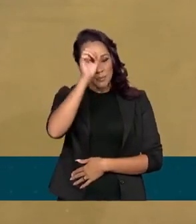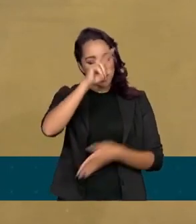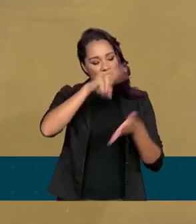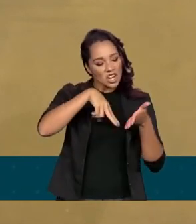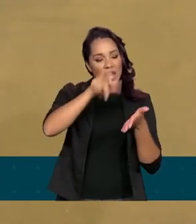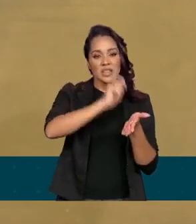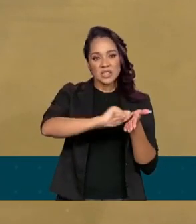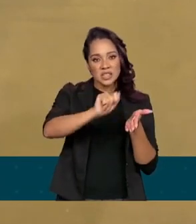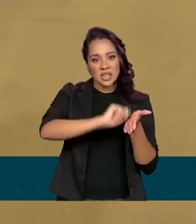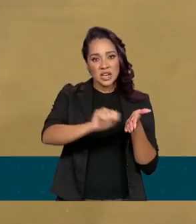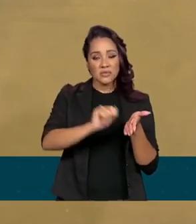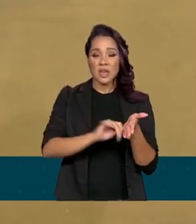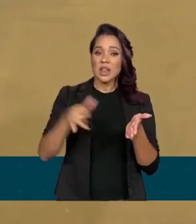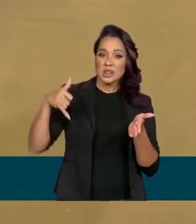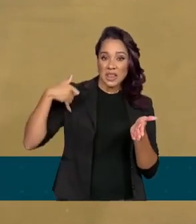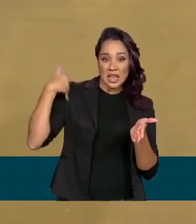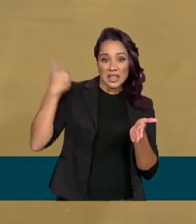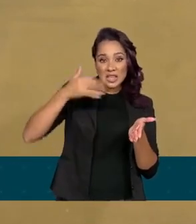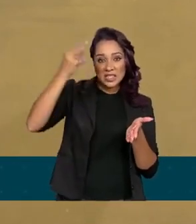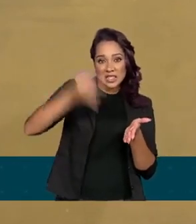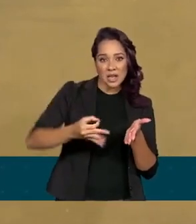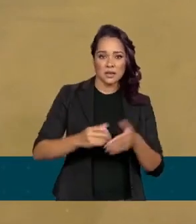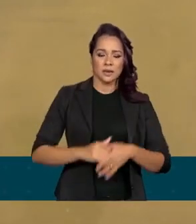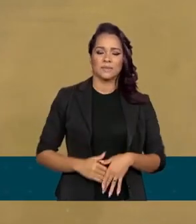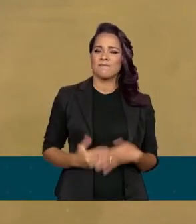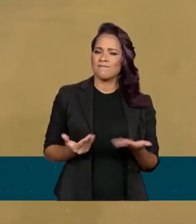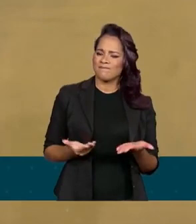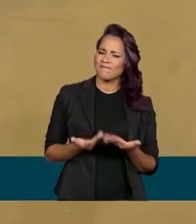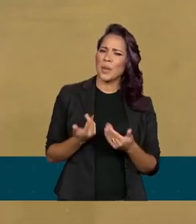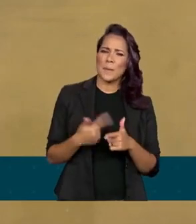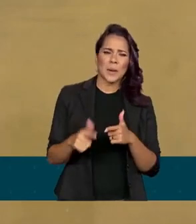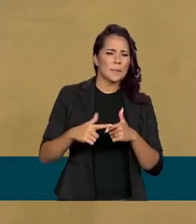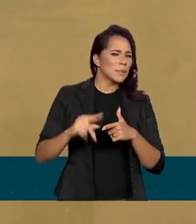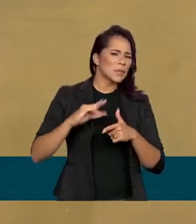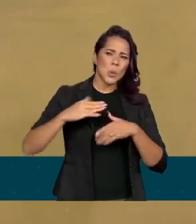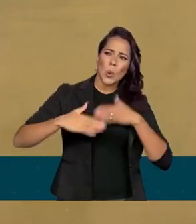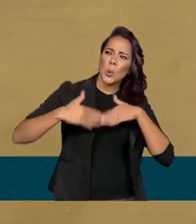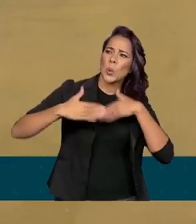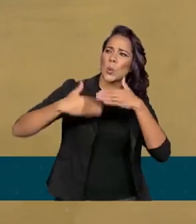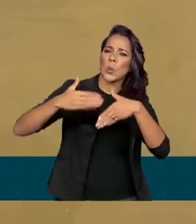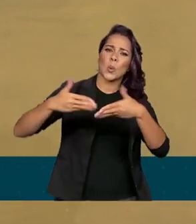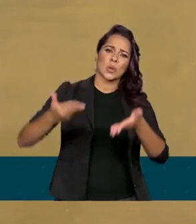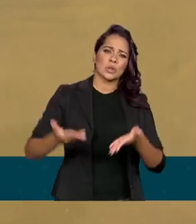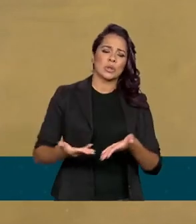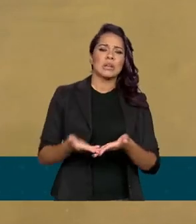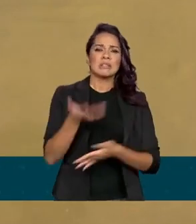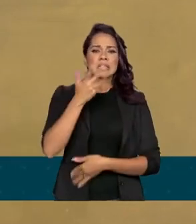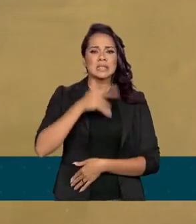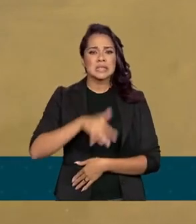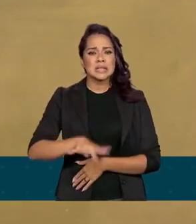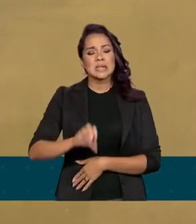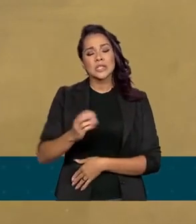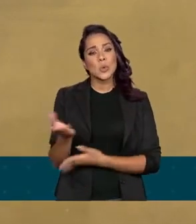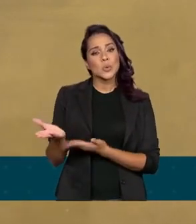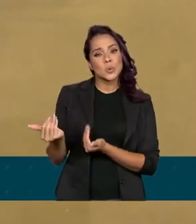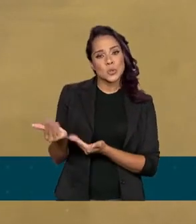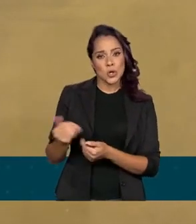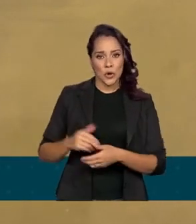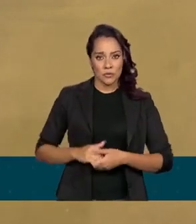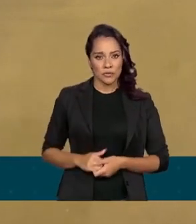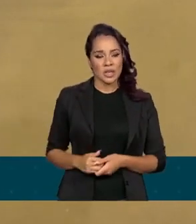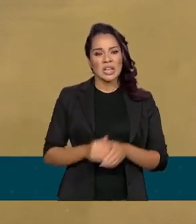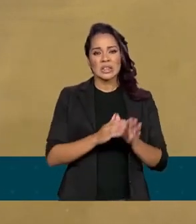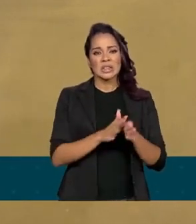e escrever na idade certa. Isso compromete todo o ciclo evolutivo dessa criança ou desse jovem